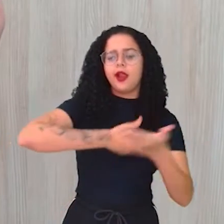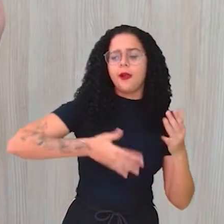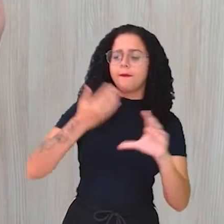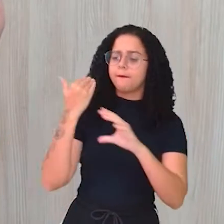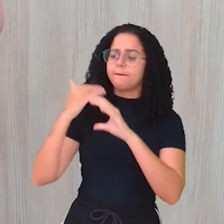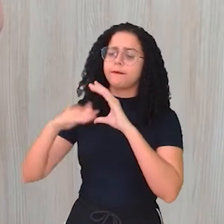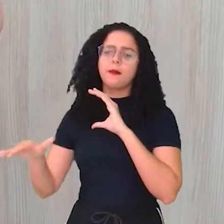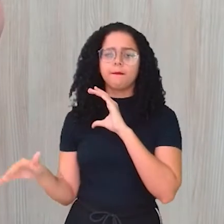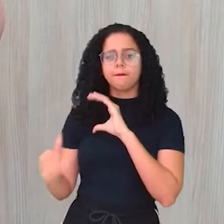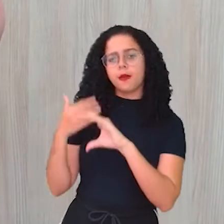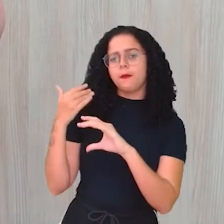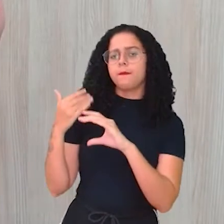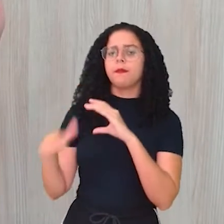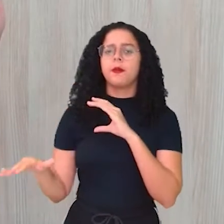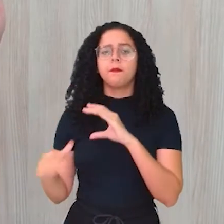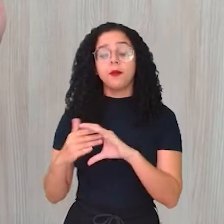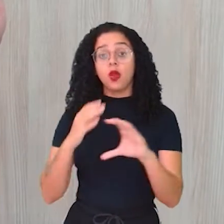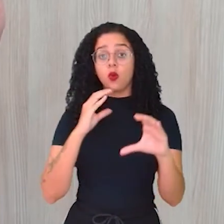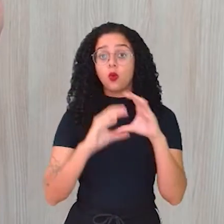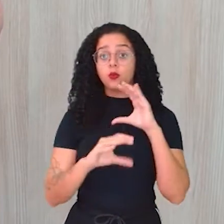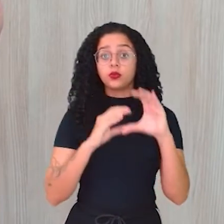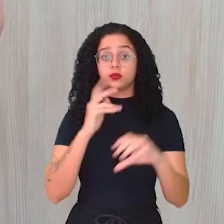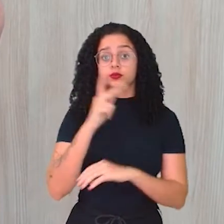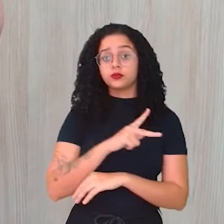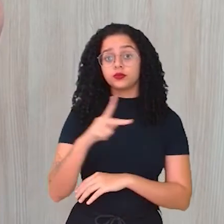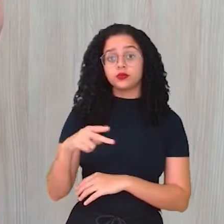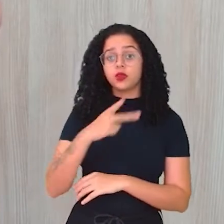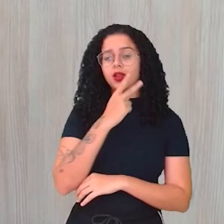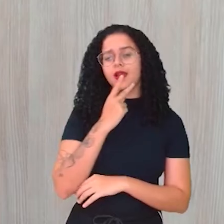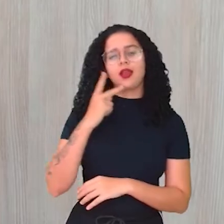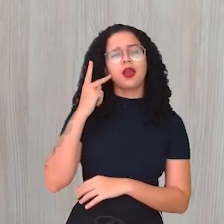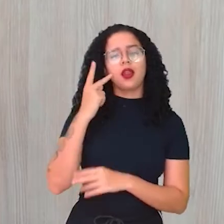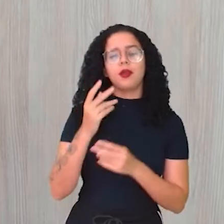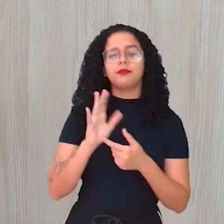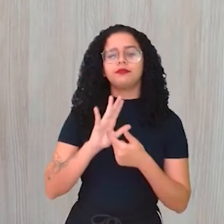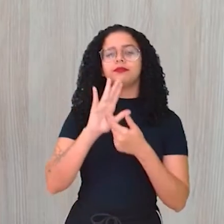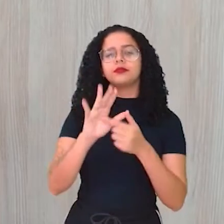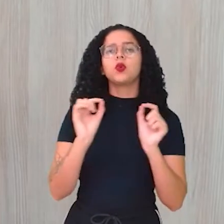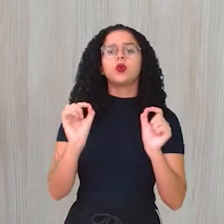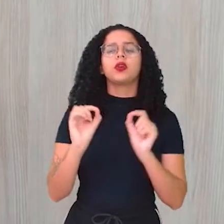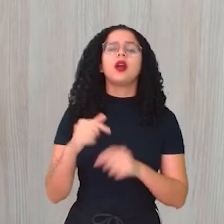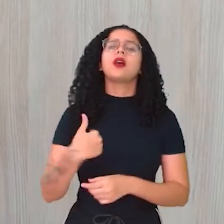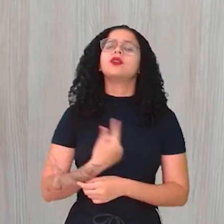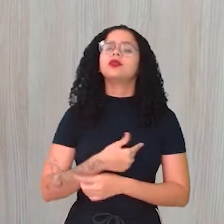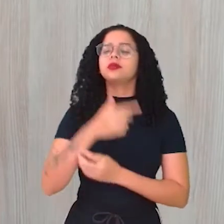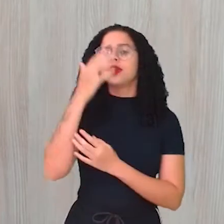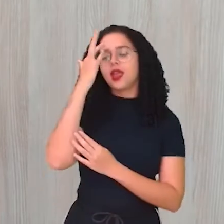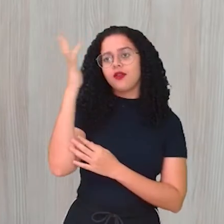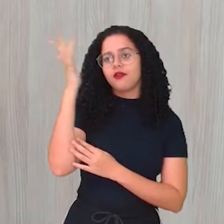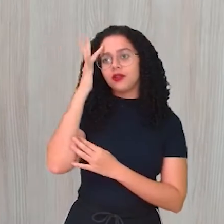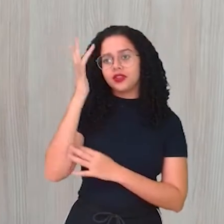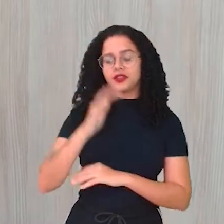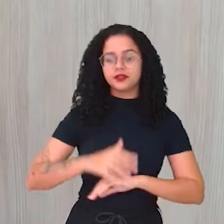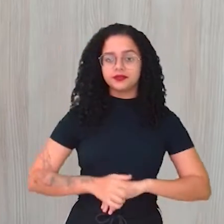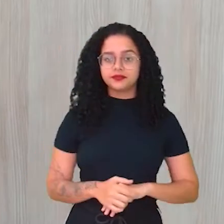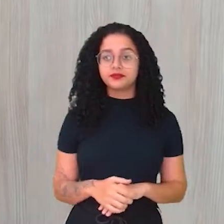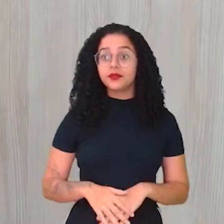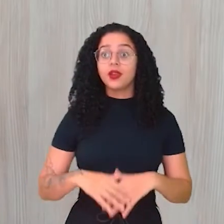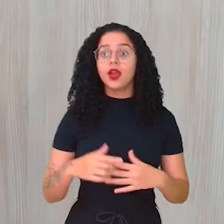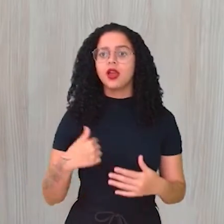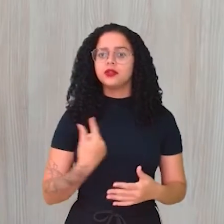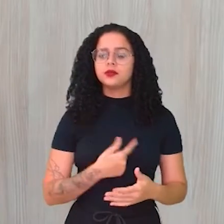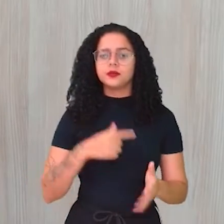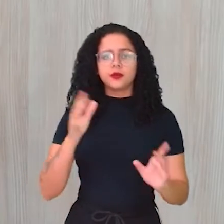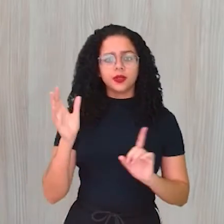essa comunicação, assim como a professora Carla trouxe lá na definição, é algo que a gente vai refletir, não é isso, Carla? Exatamente. E quando a gente pergunta,